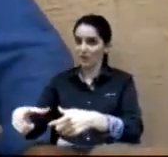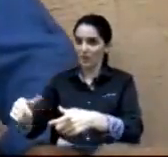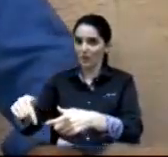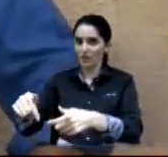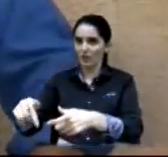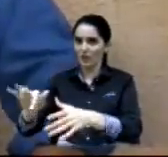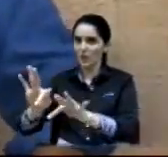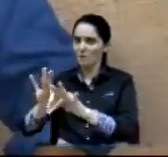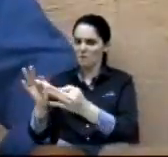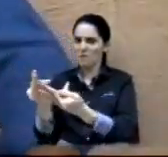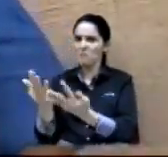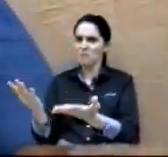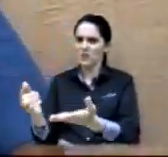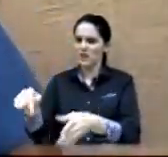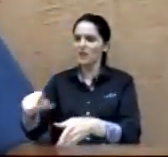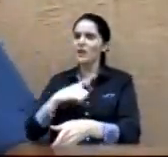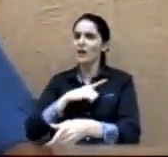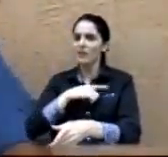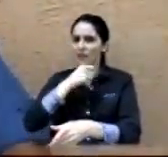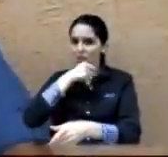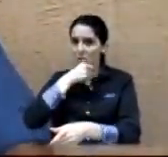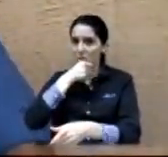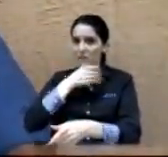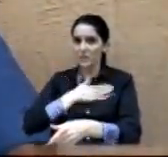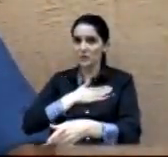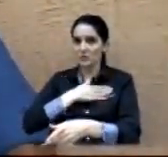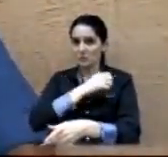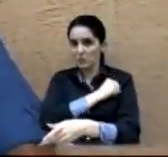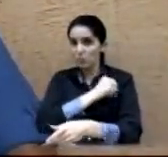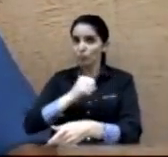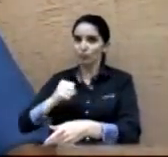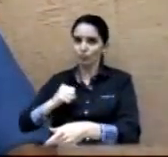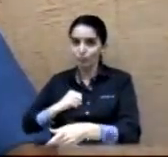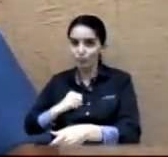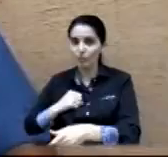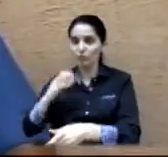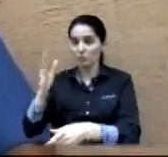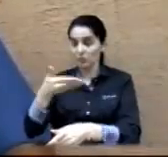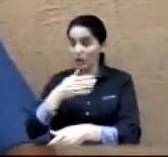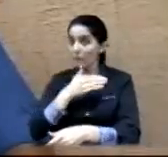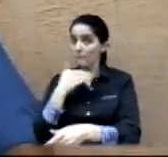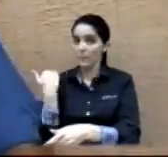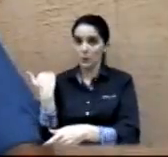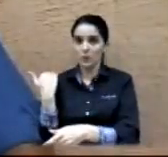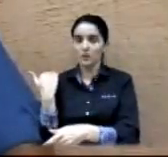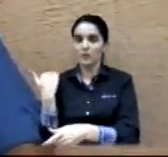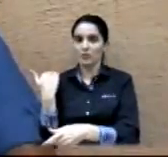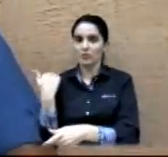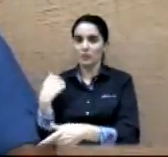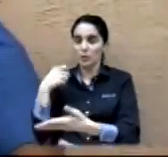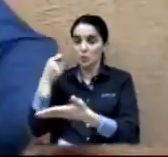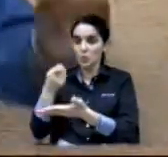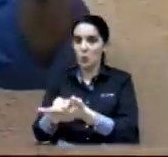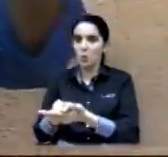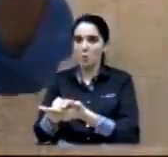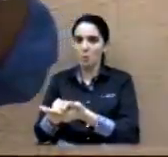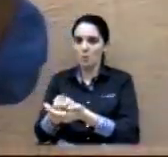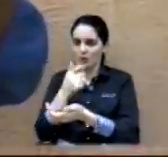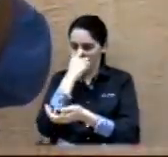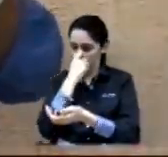ali, velhinhos, inclusive o meu sogro, que já faleceu, né? A gente comprava, quando